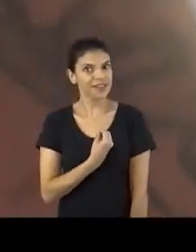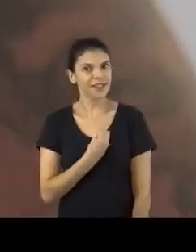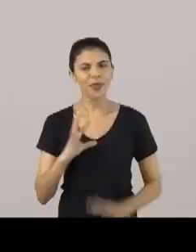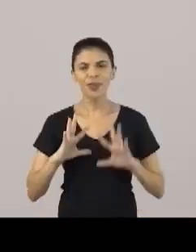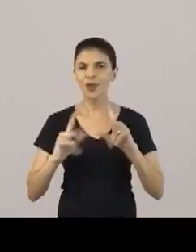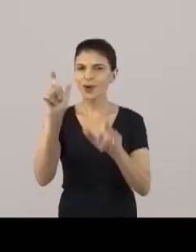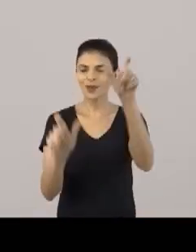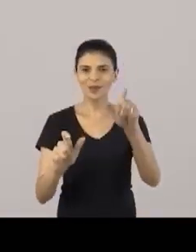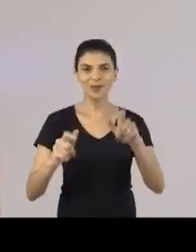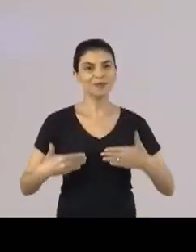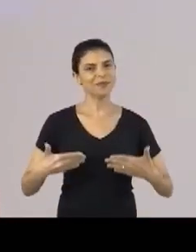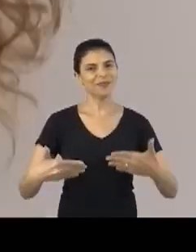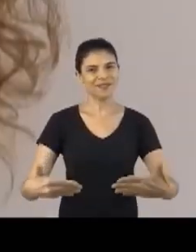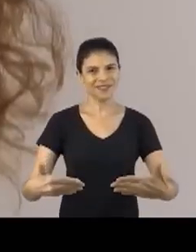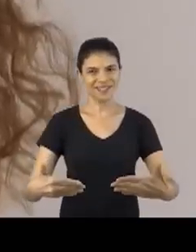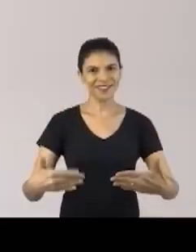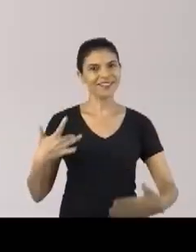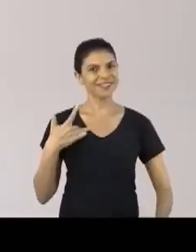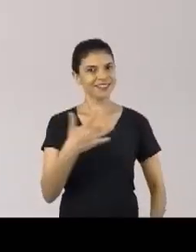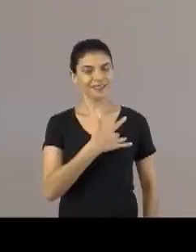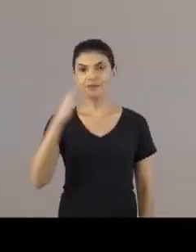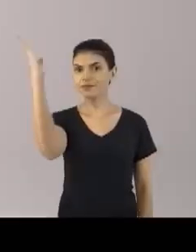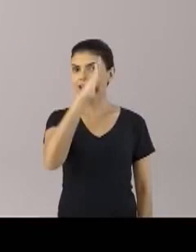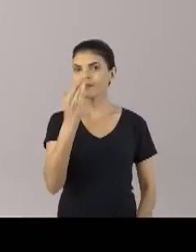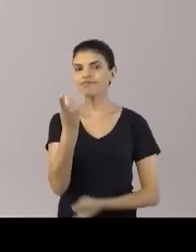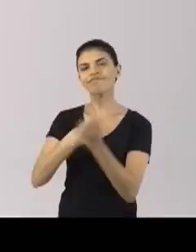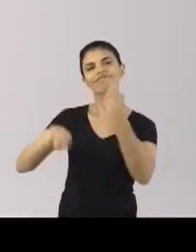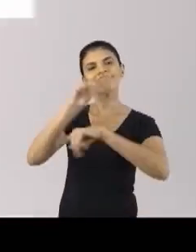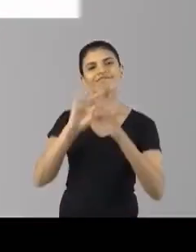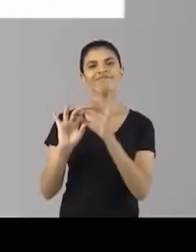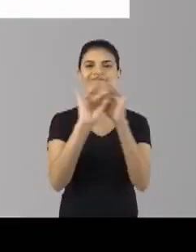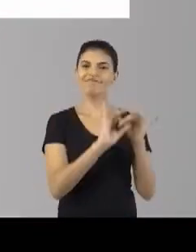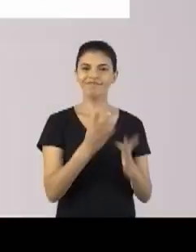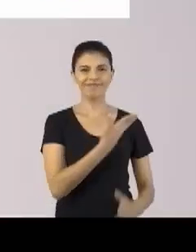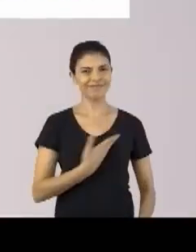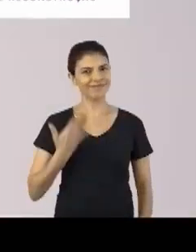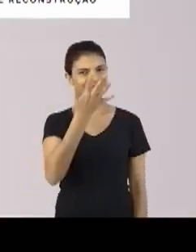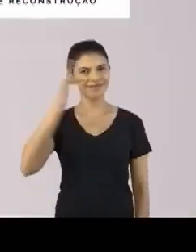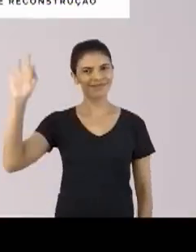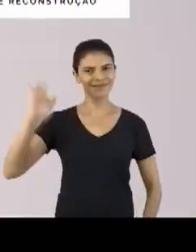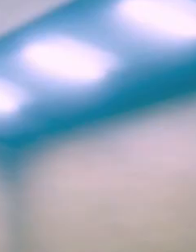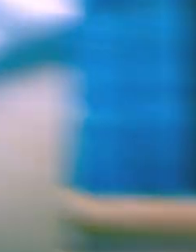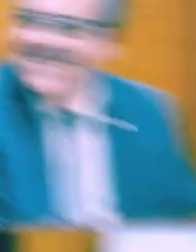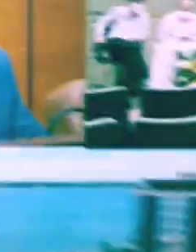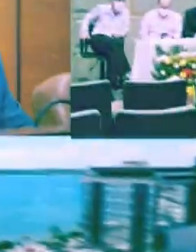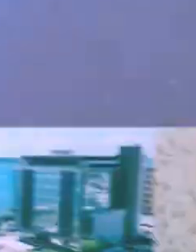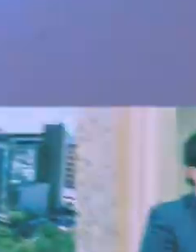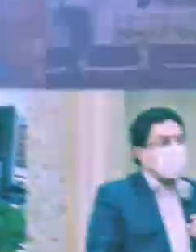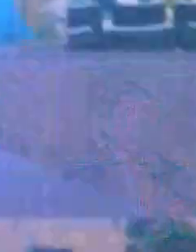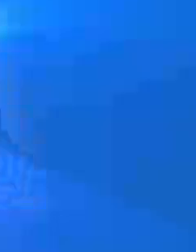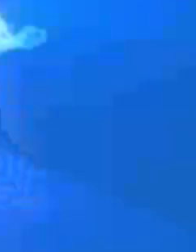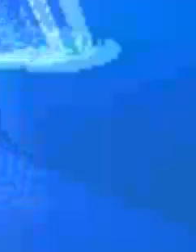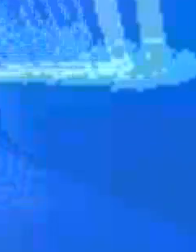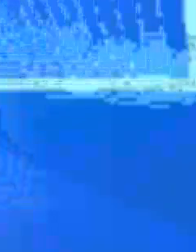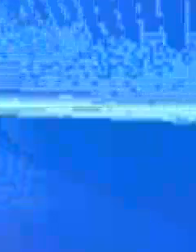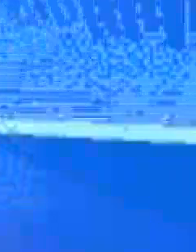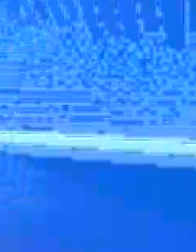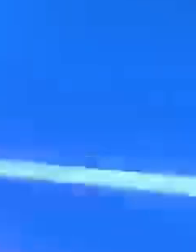pra todos. Ministério da Saúde. Brasil, União e Reconstrução, Governo Federal.